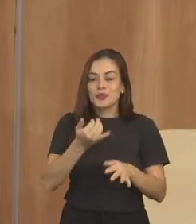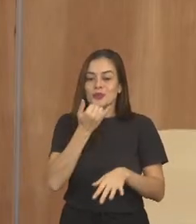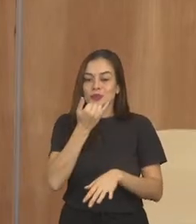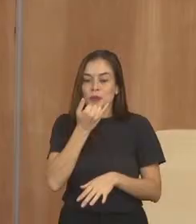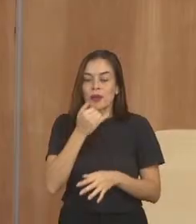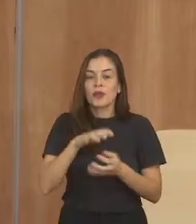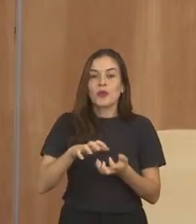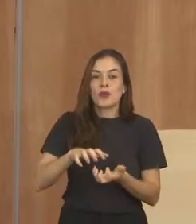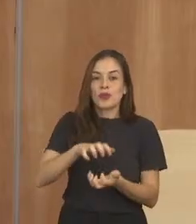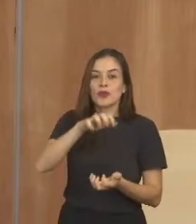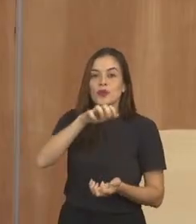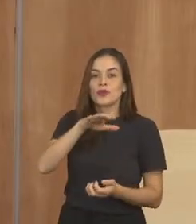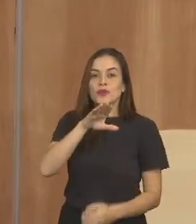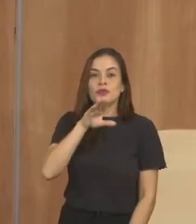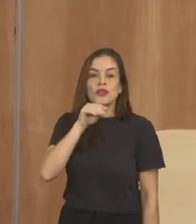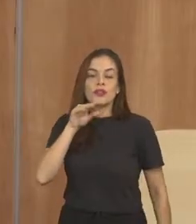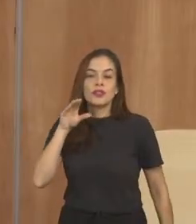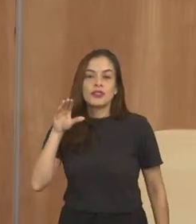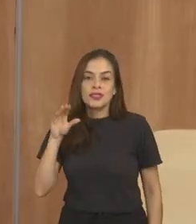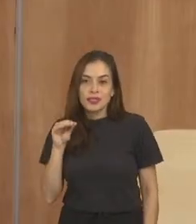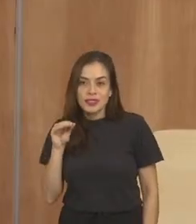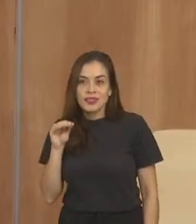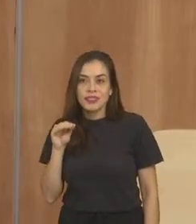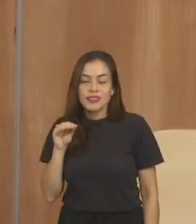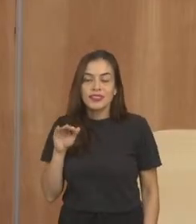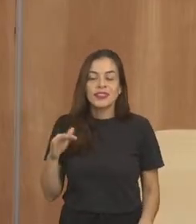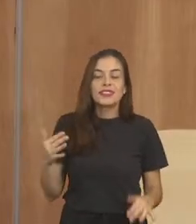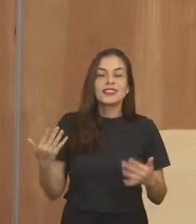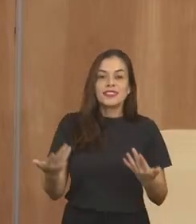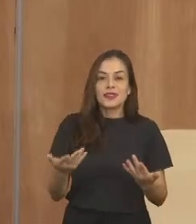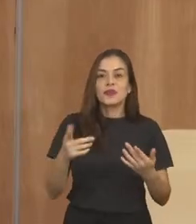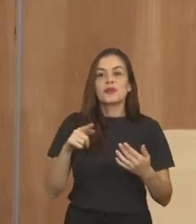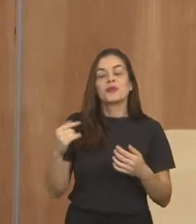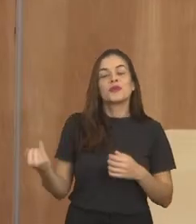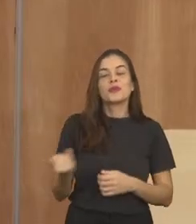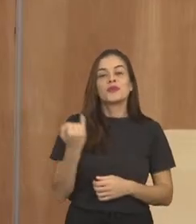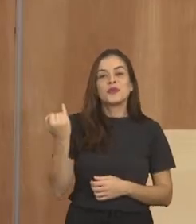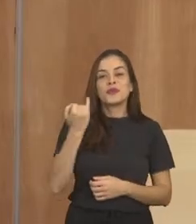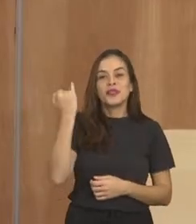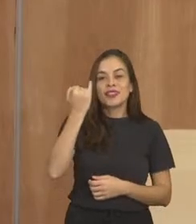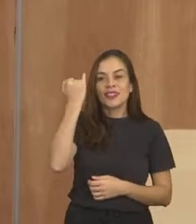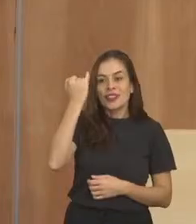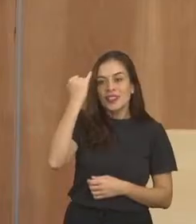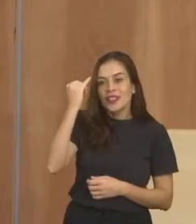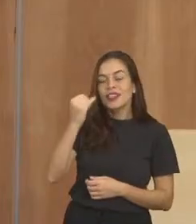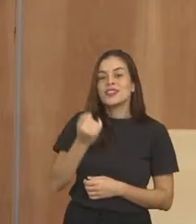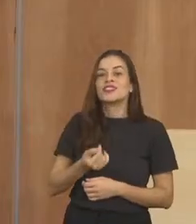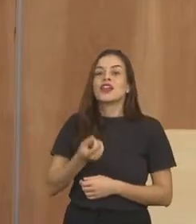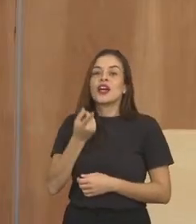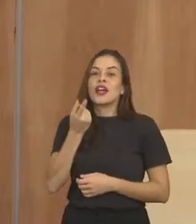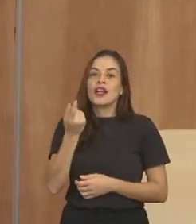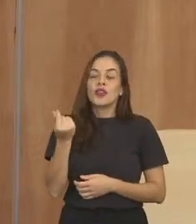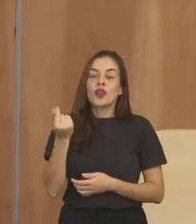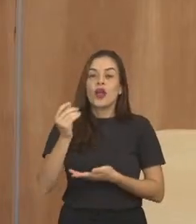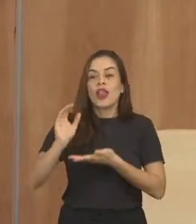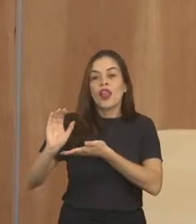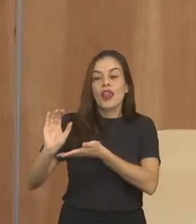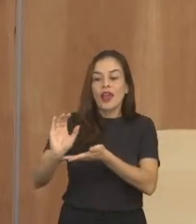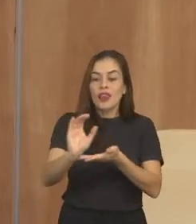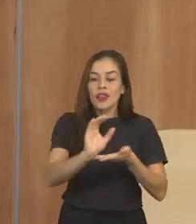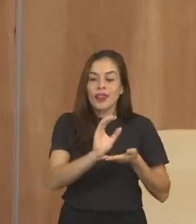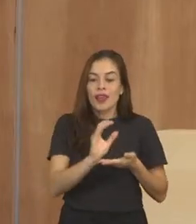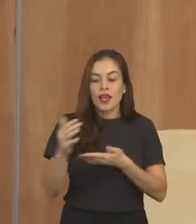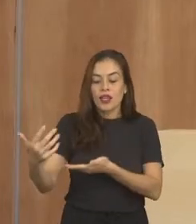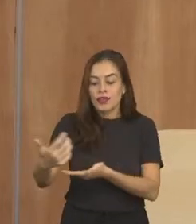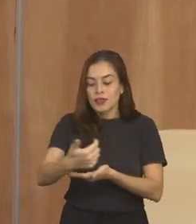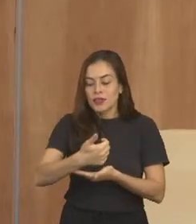adolescente. Então, é uma questão fundamental para que a gente possa, aí, no caso, destinar recursos das arrecadações